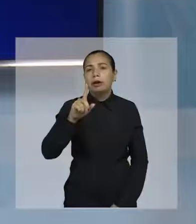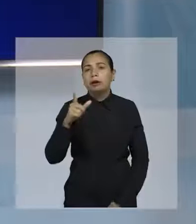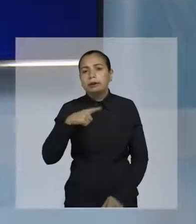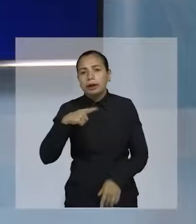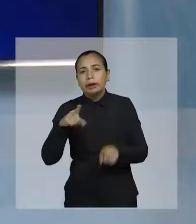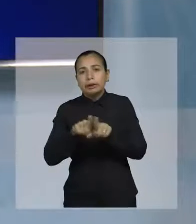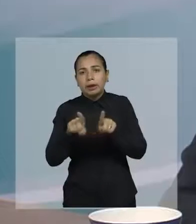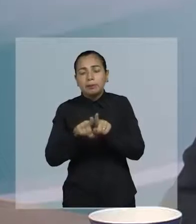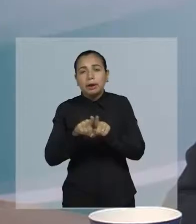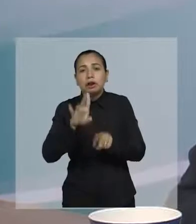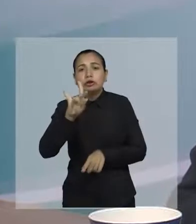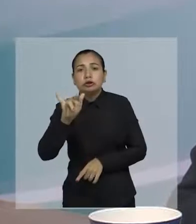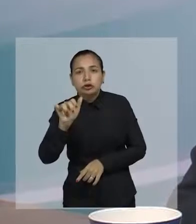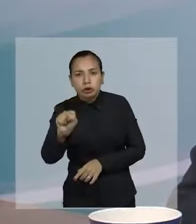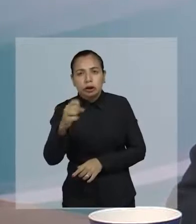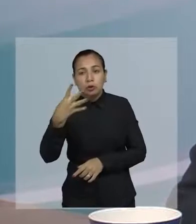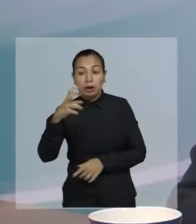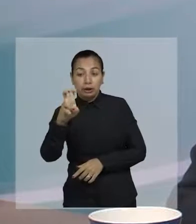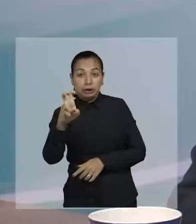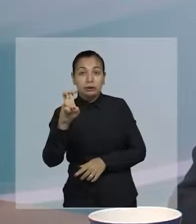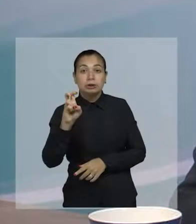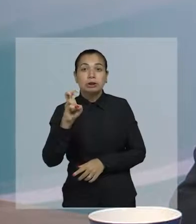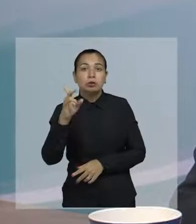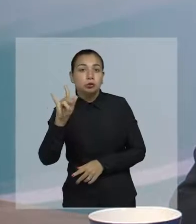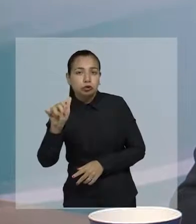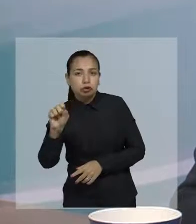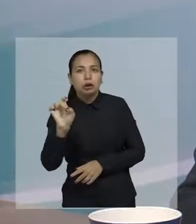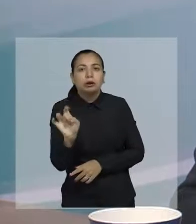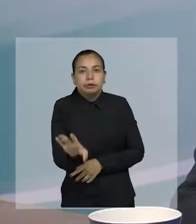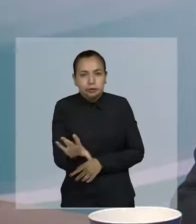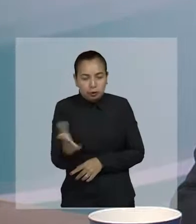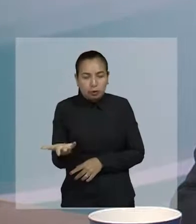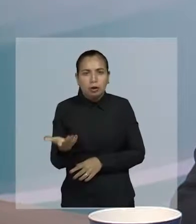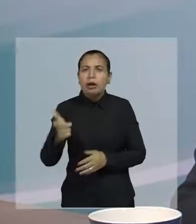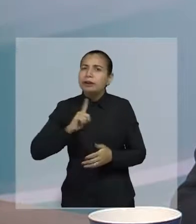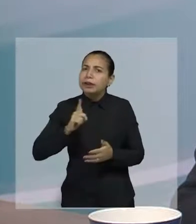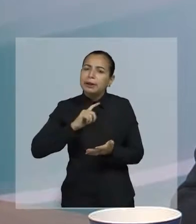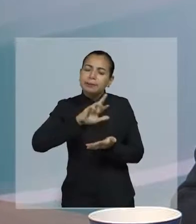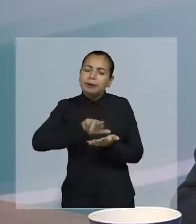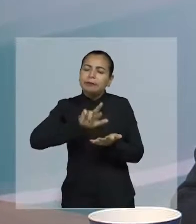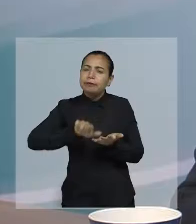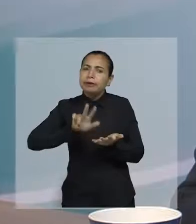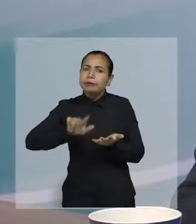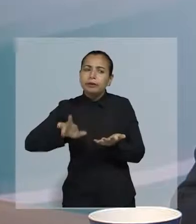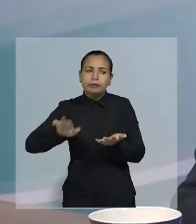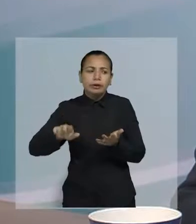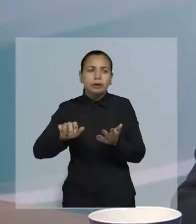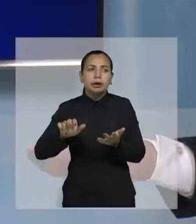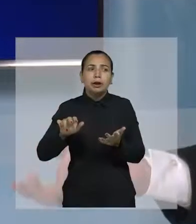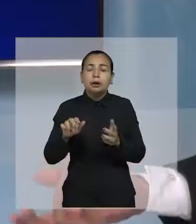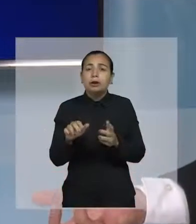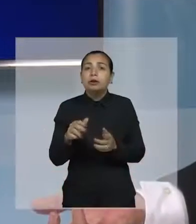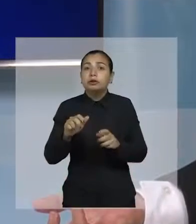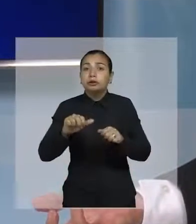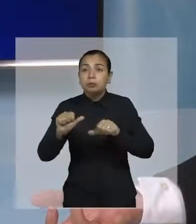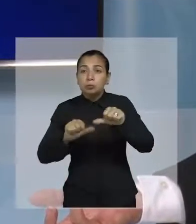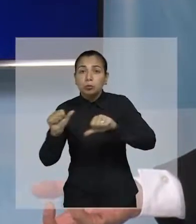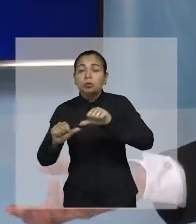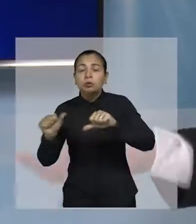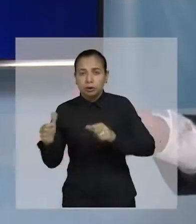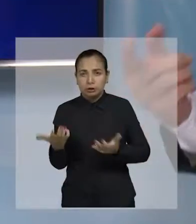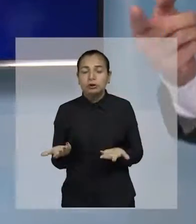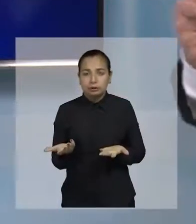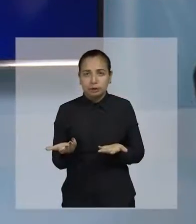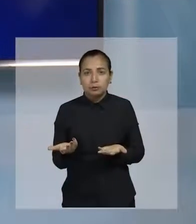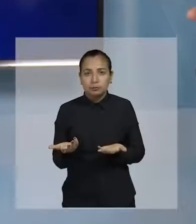dias de eleição, você tem redução de tempo de TV, você tem uma série de restrições. Mas você tem, por outro lado, você vê emergir